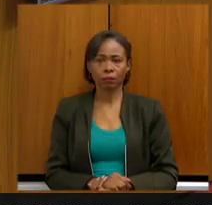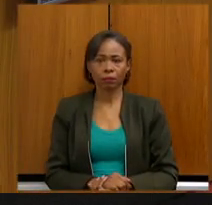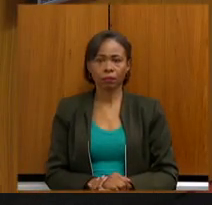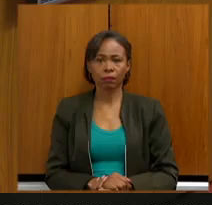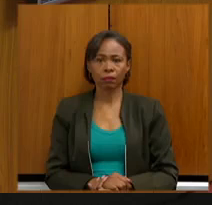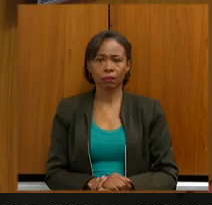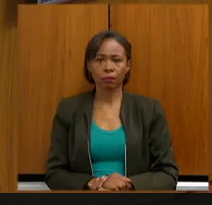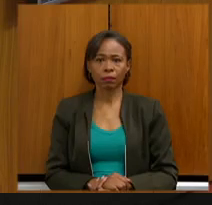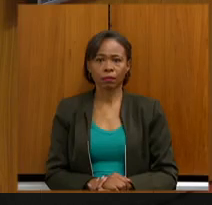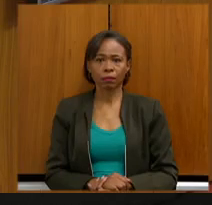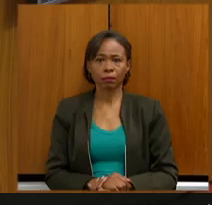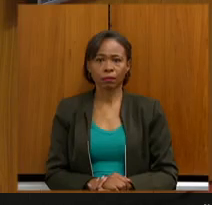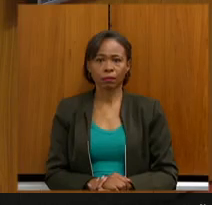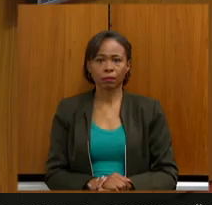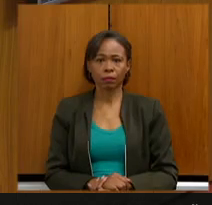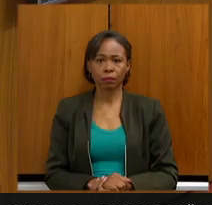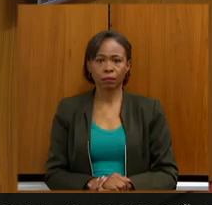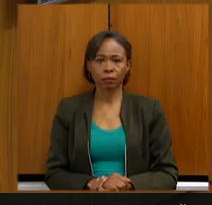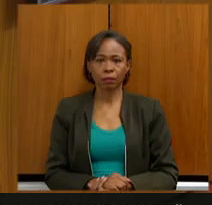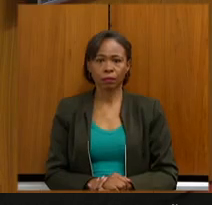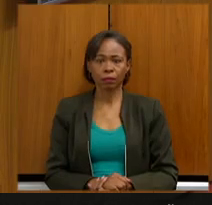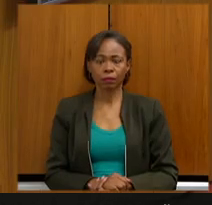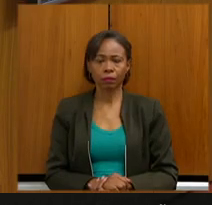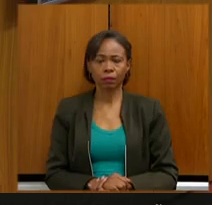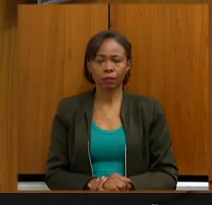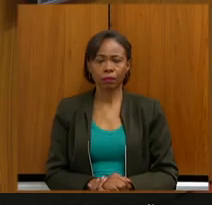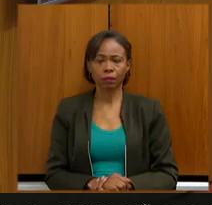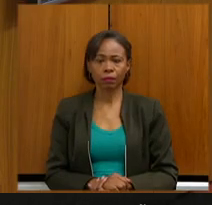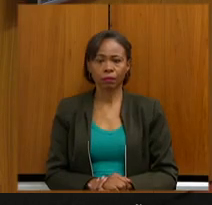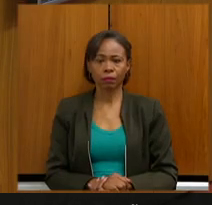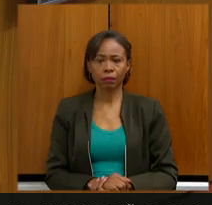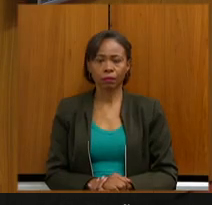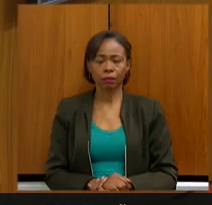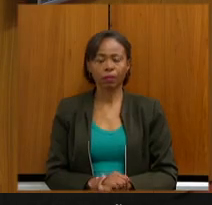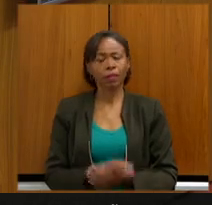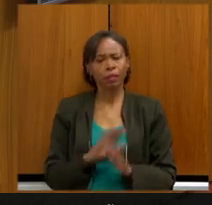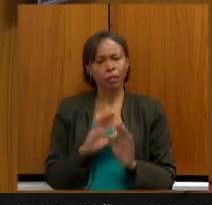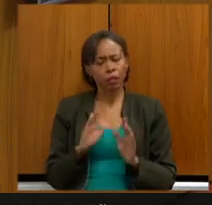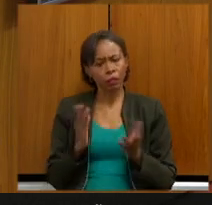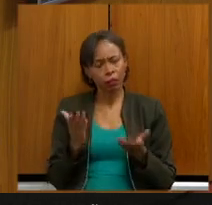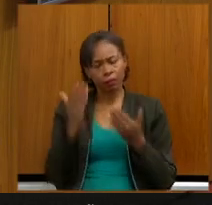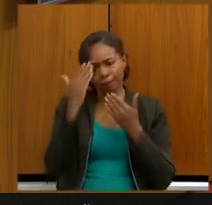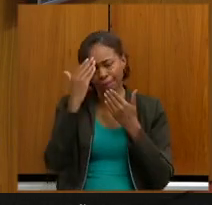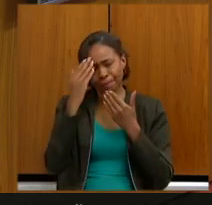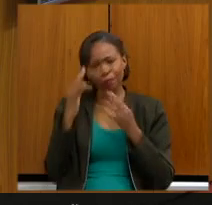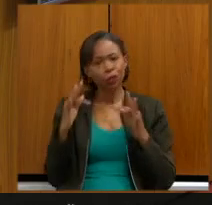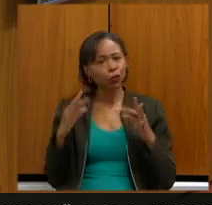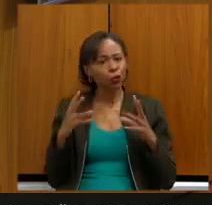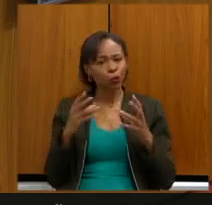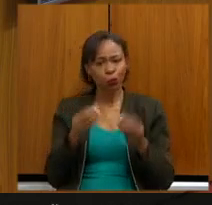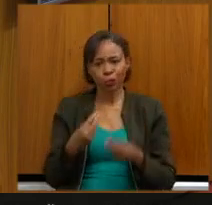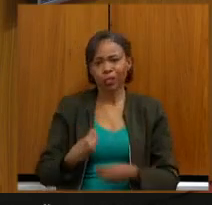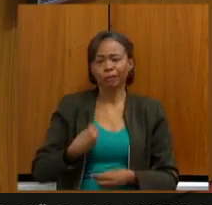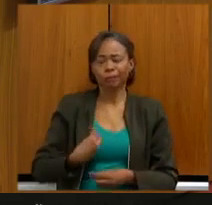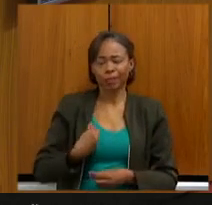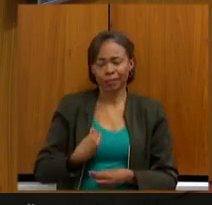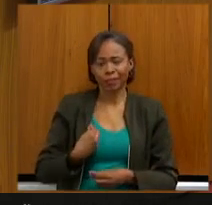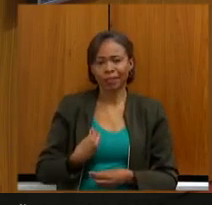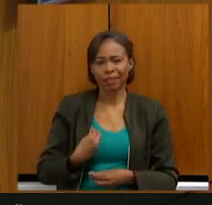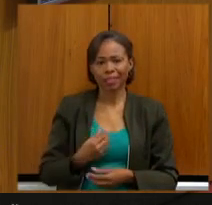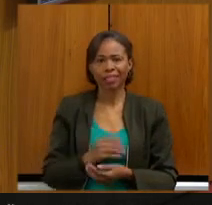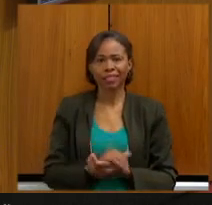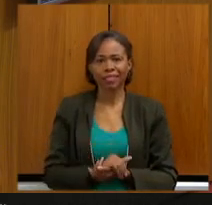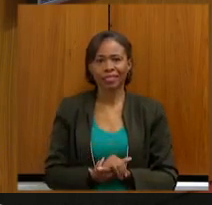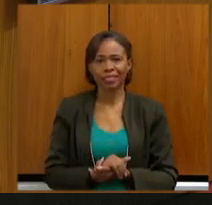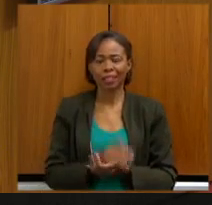tá do eu já agradeço a presença de todos tô aqui é